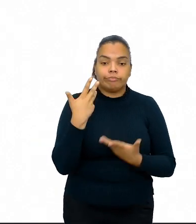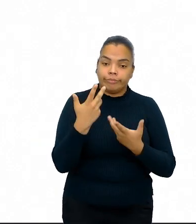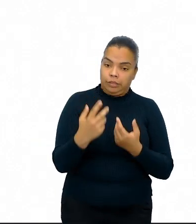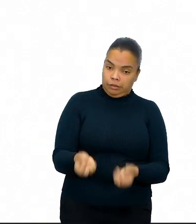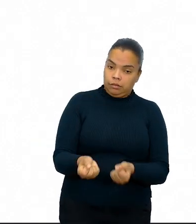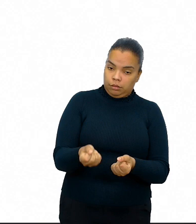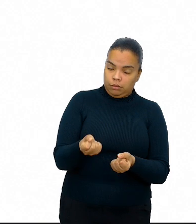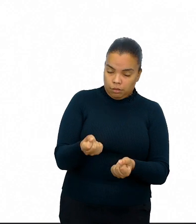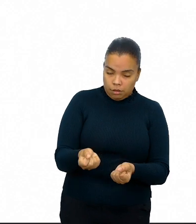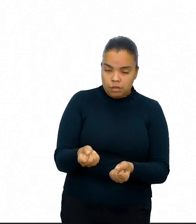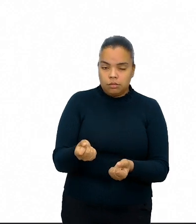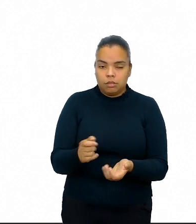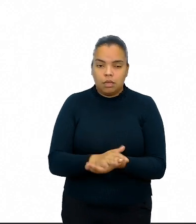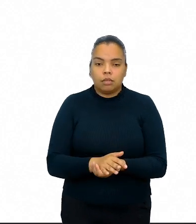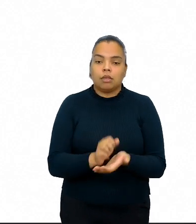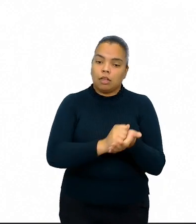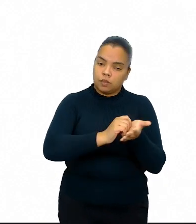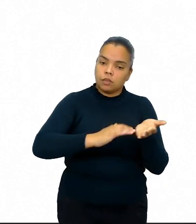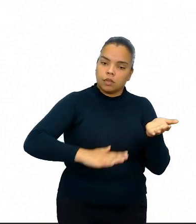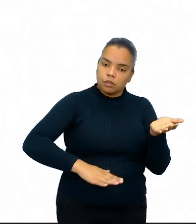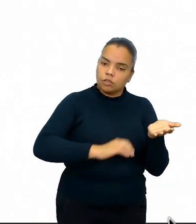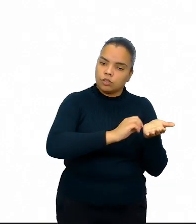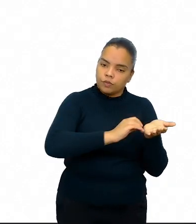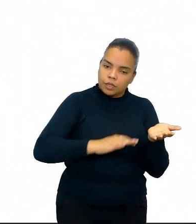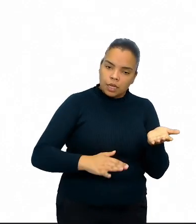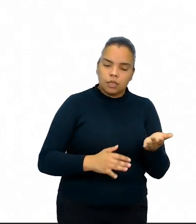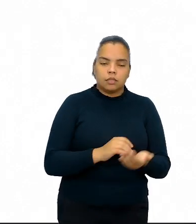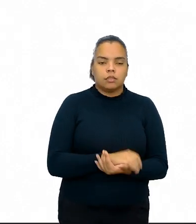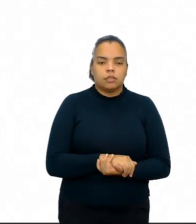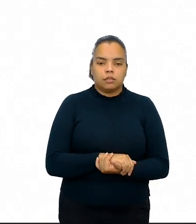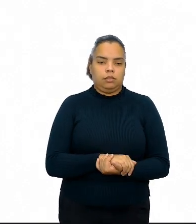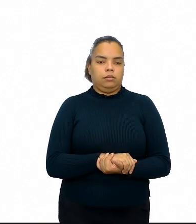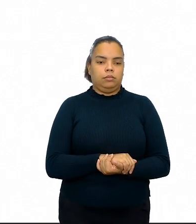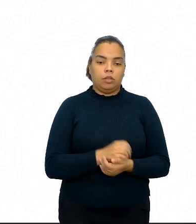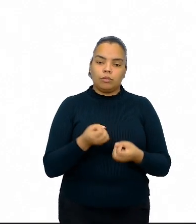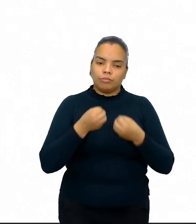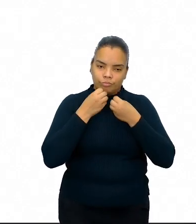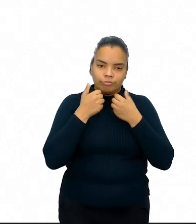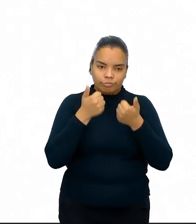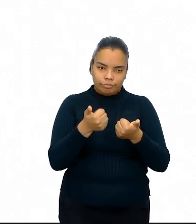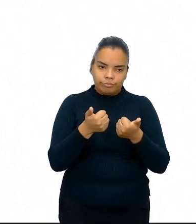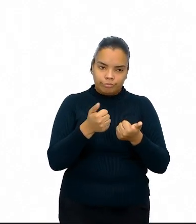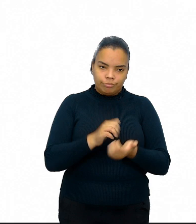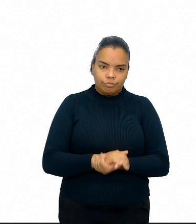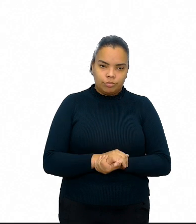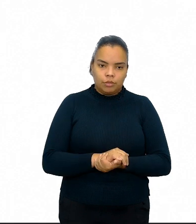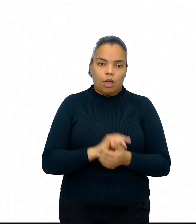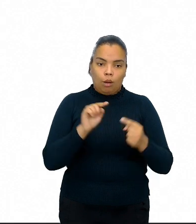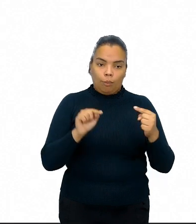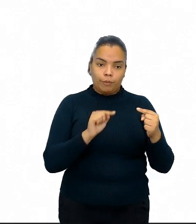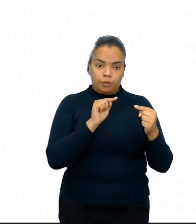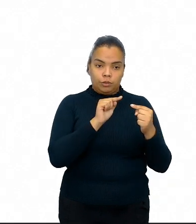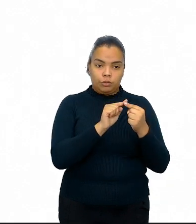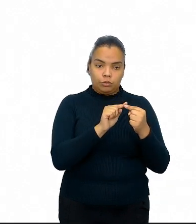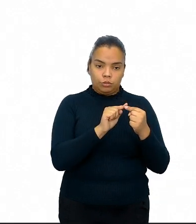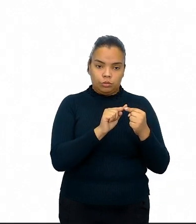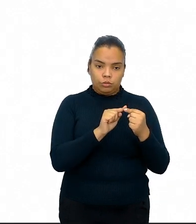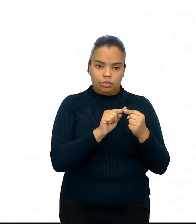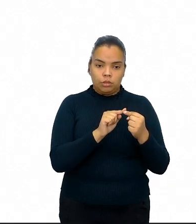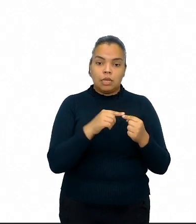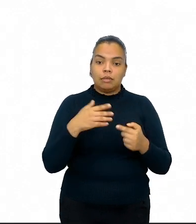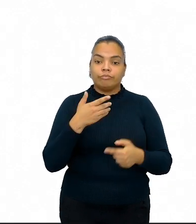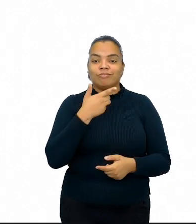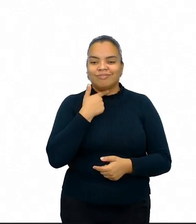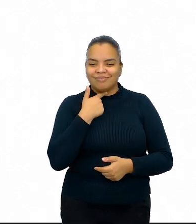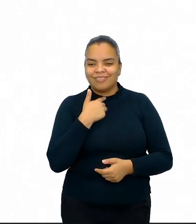desenvolvidas em conjuntos com os nossos pares. Tudo bem? Bom, espero que vocês estejam